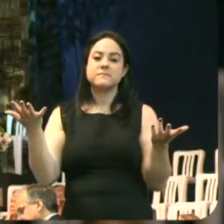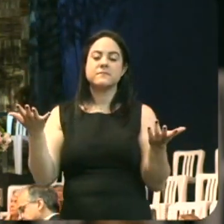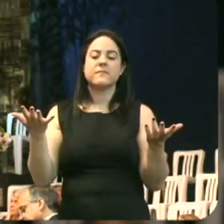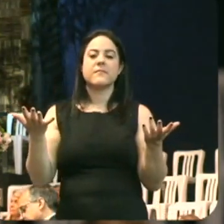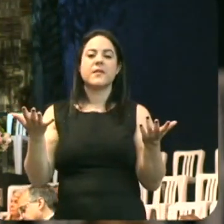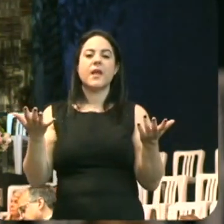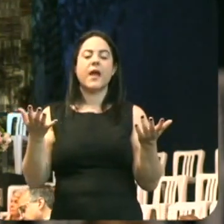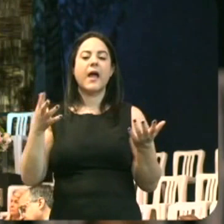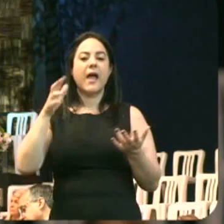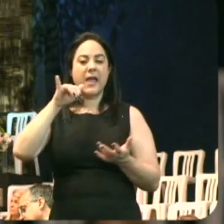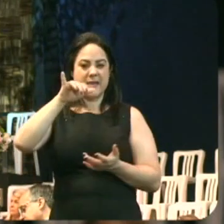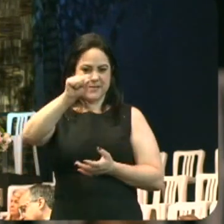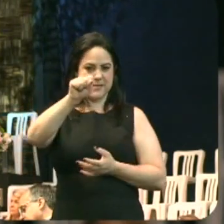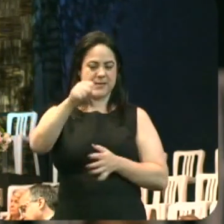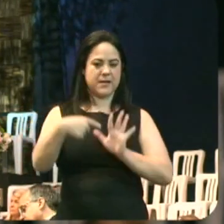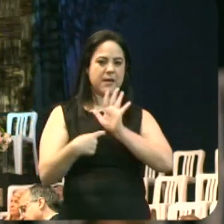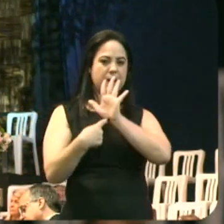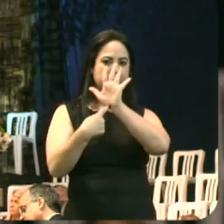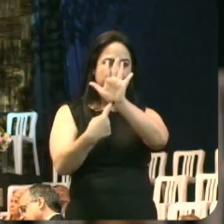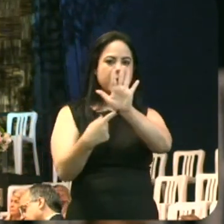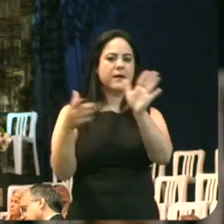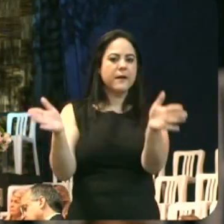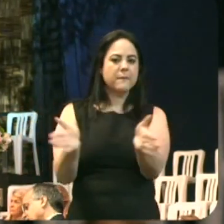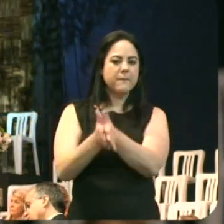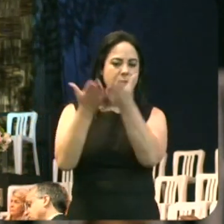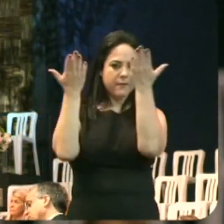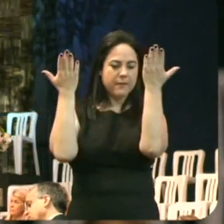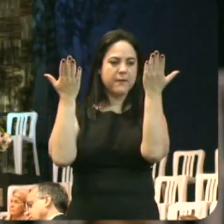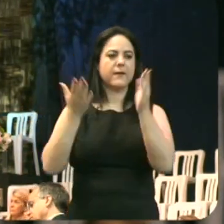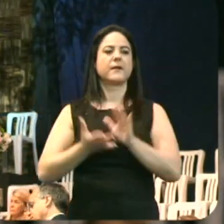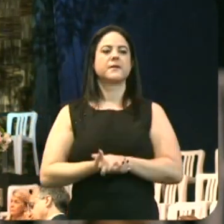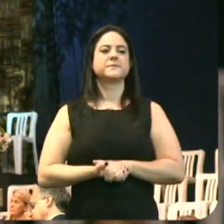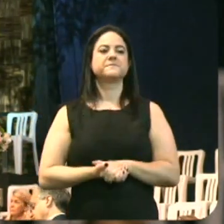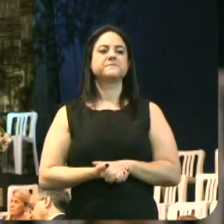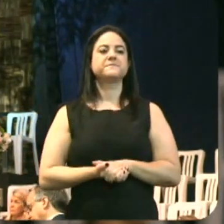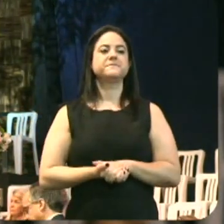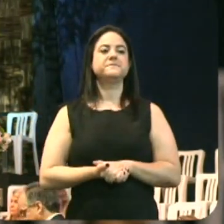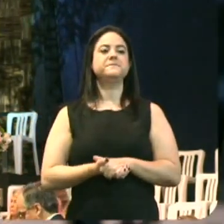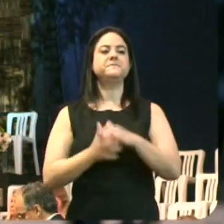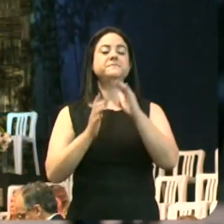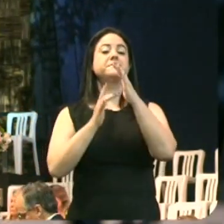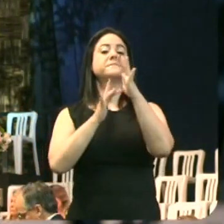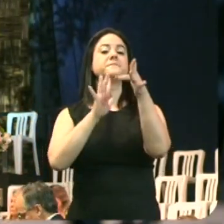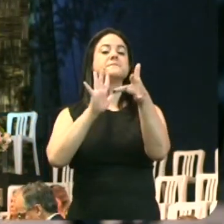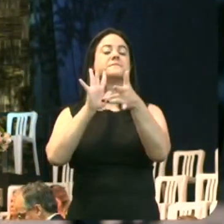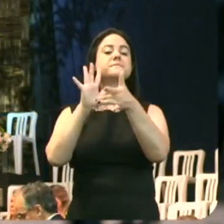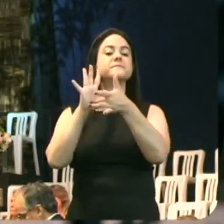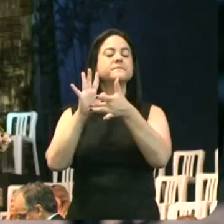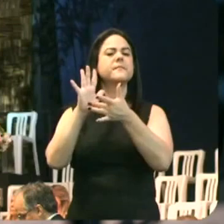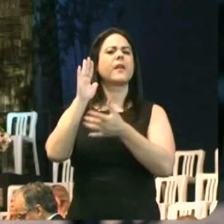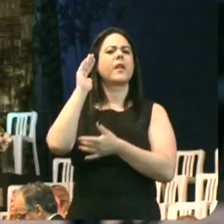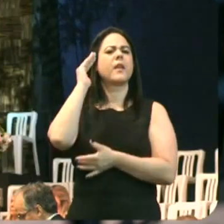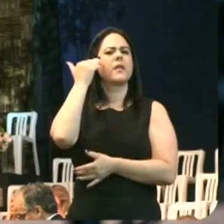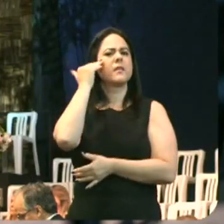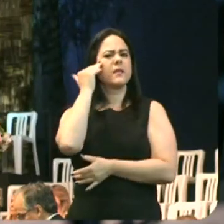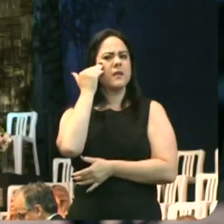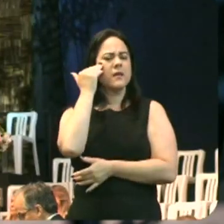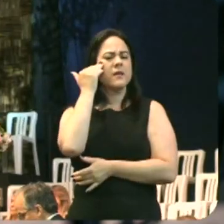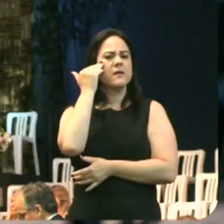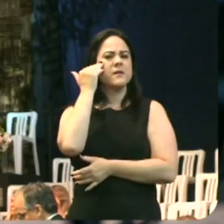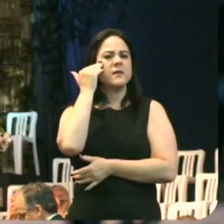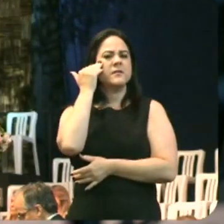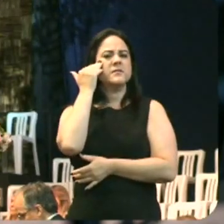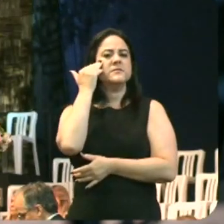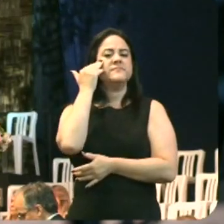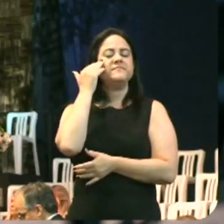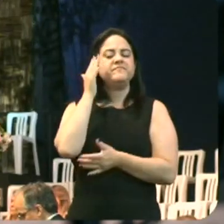Ele apresenta esse milagre. E é interessante que Jesus entende isso, e Ele interpreta